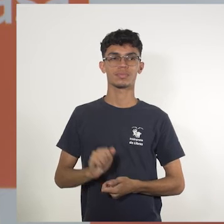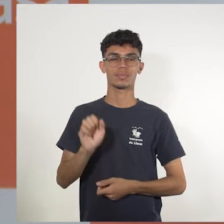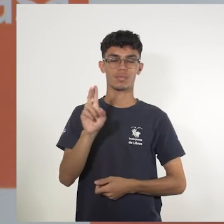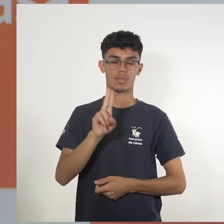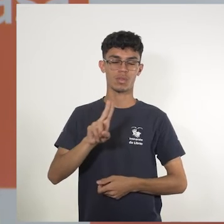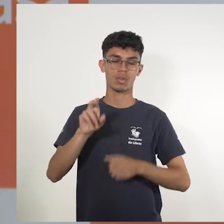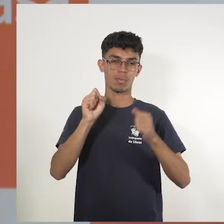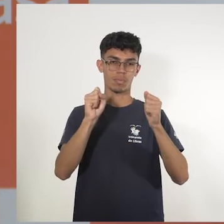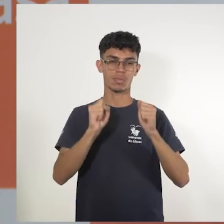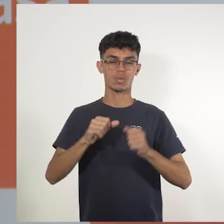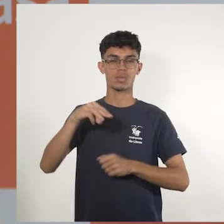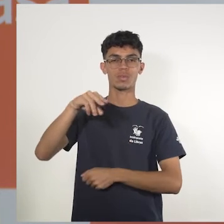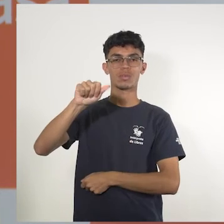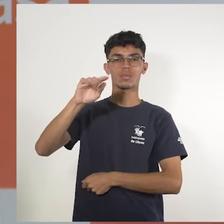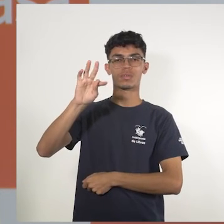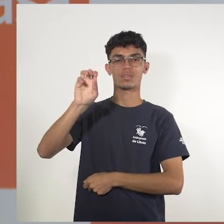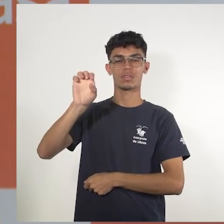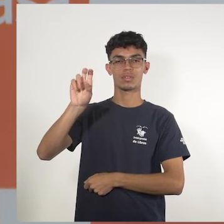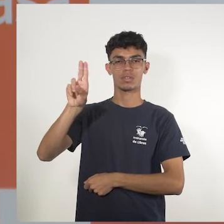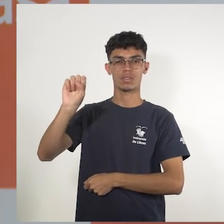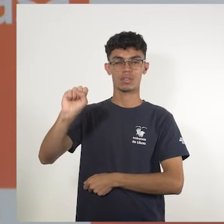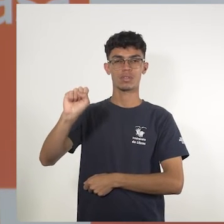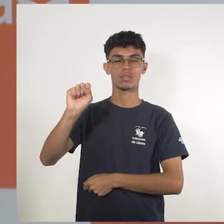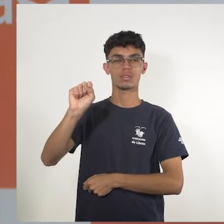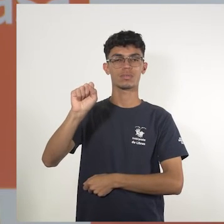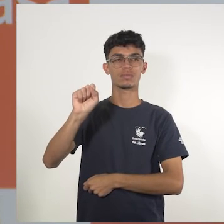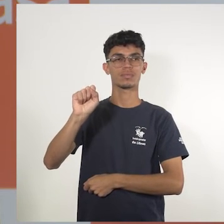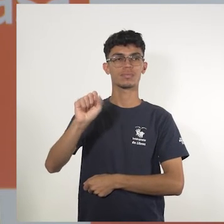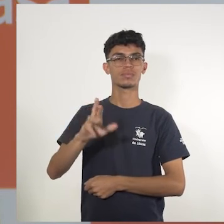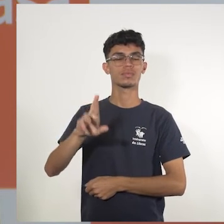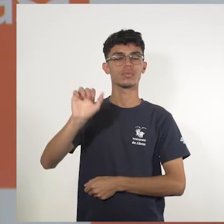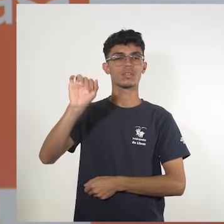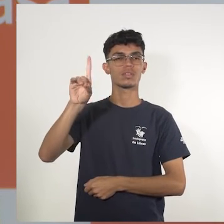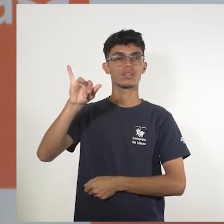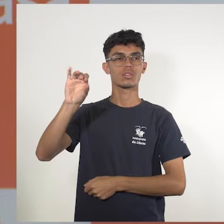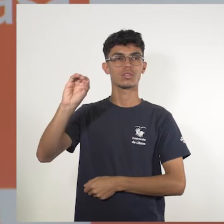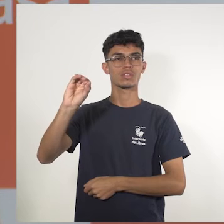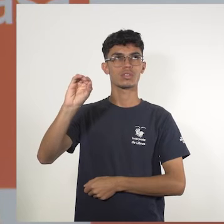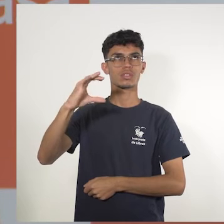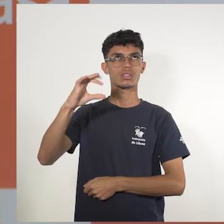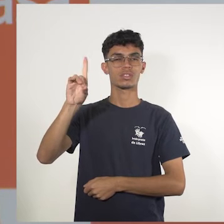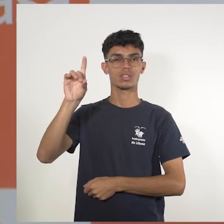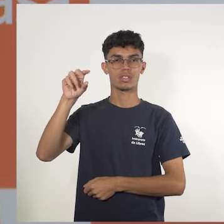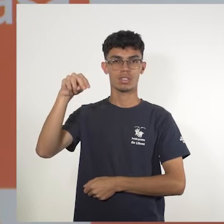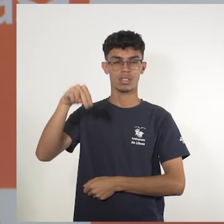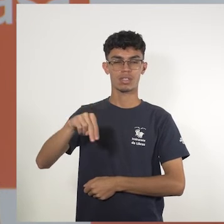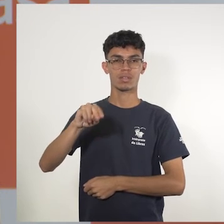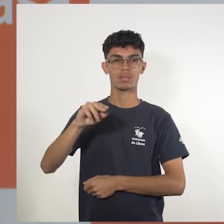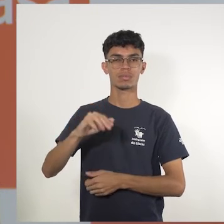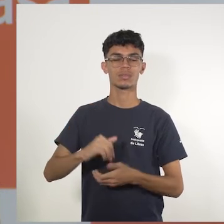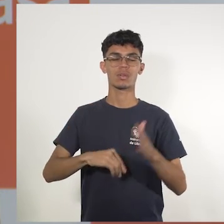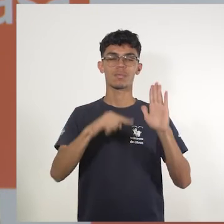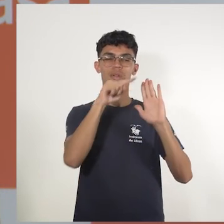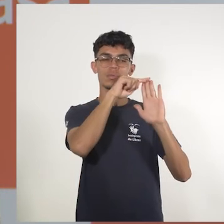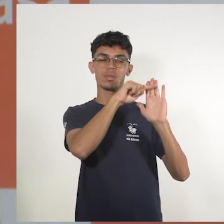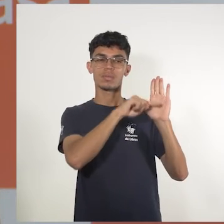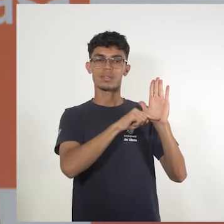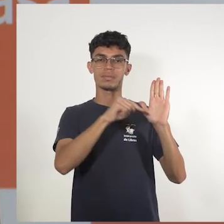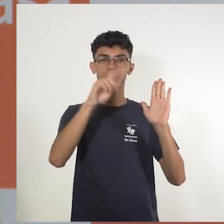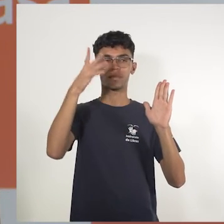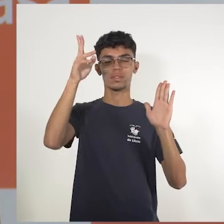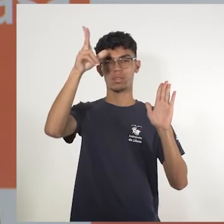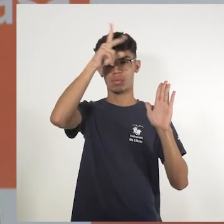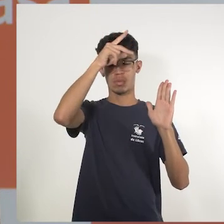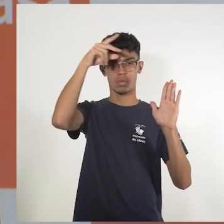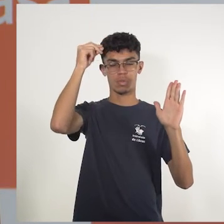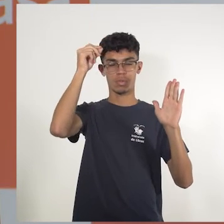Agora, Matheus Meirelles, da Rádio CBN. Quais medidas a Prefeitura está tomando para garantir a